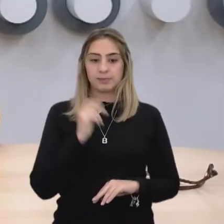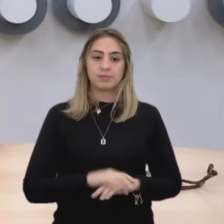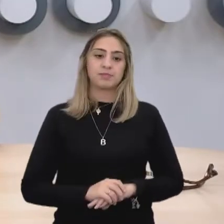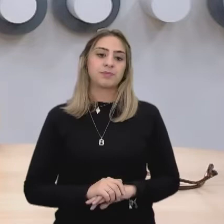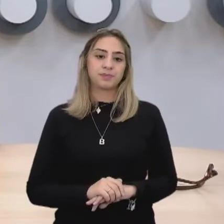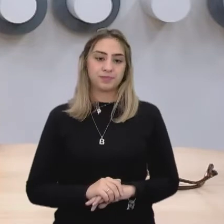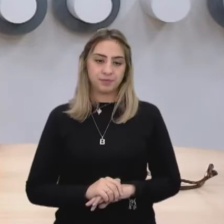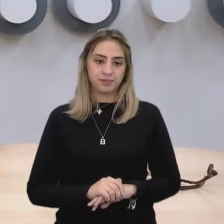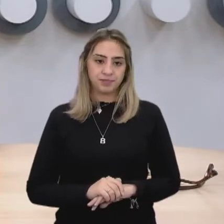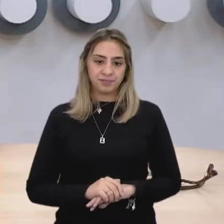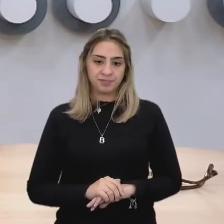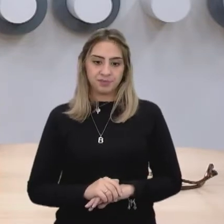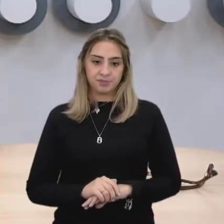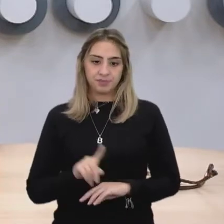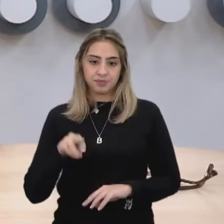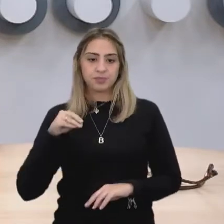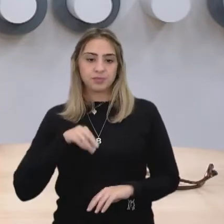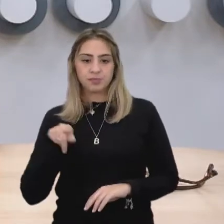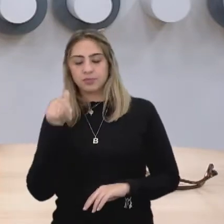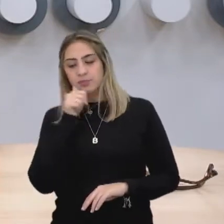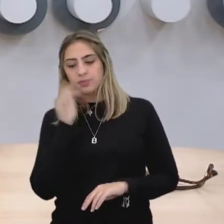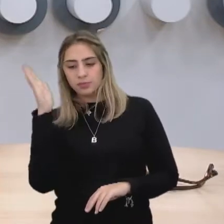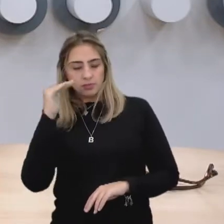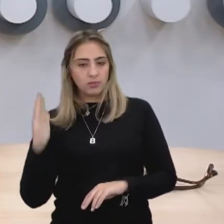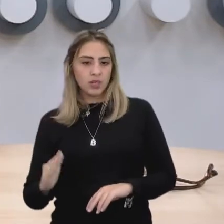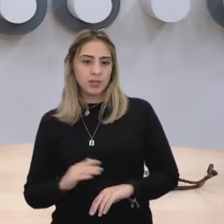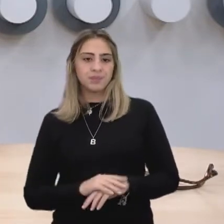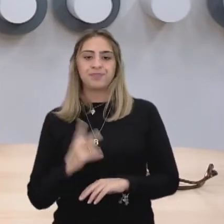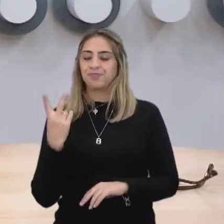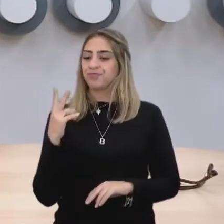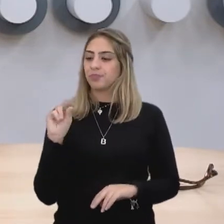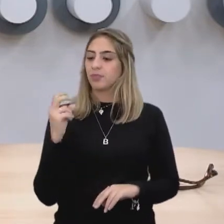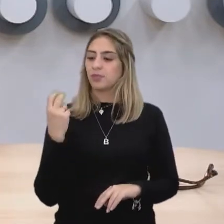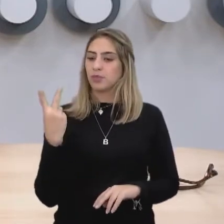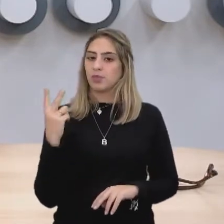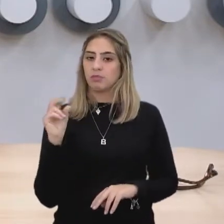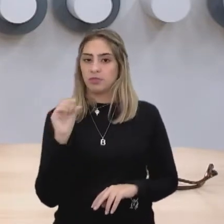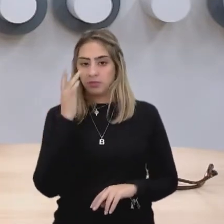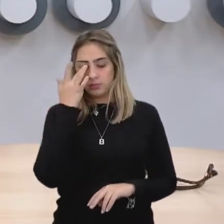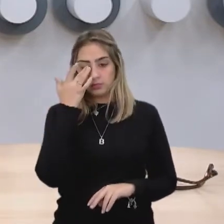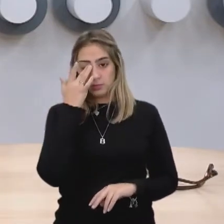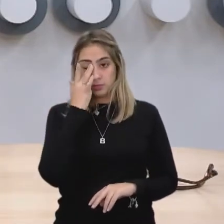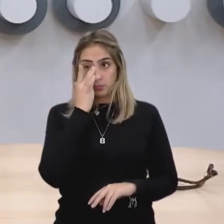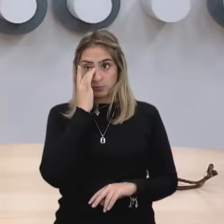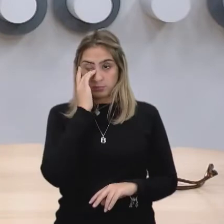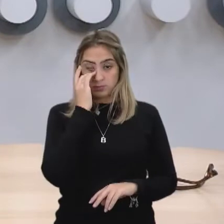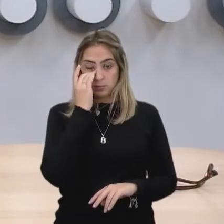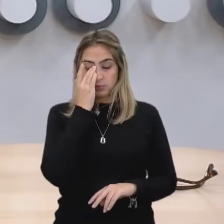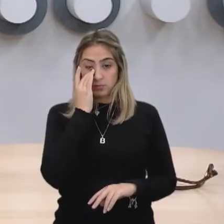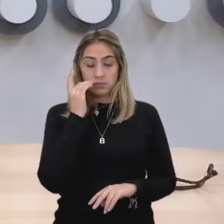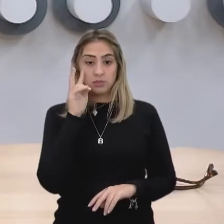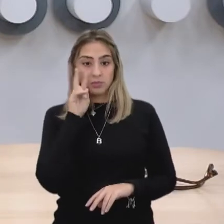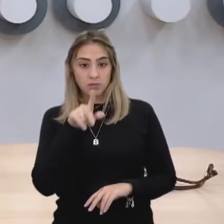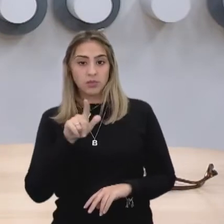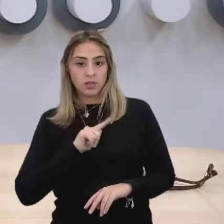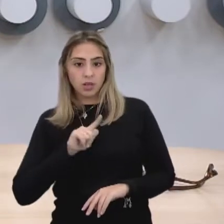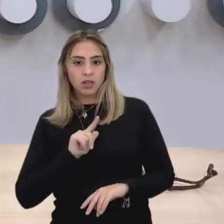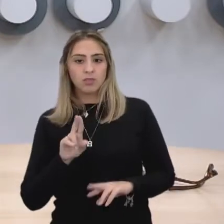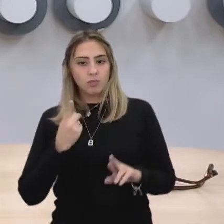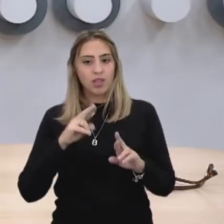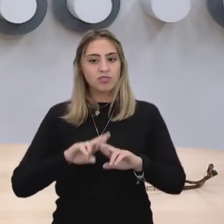aí, desse caso aí, né, de 2020. Tá, então vejo, ainda existe uma